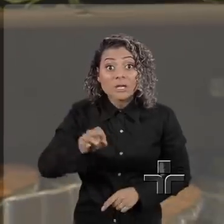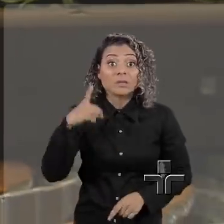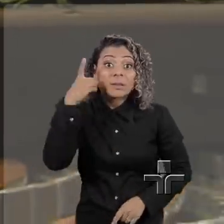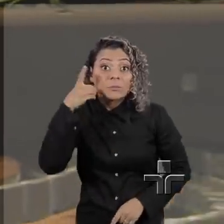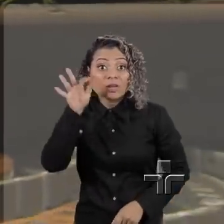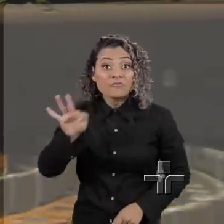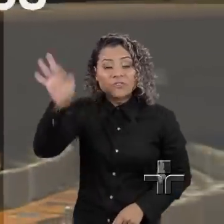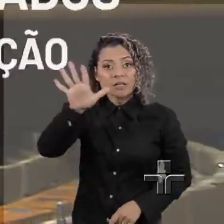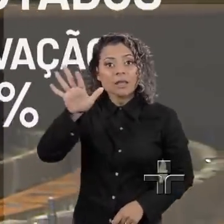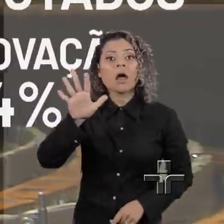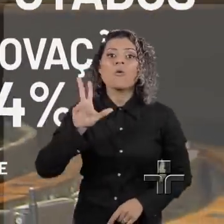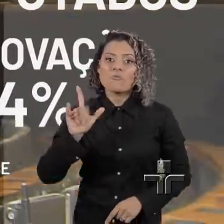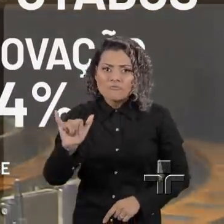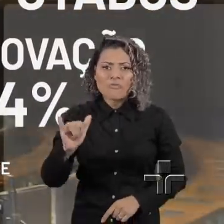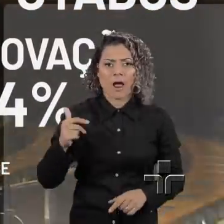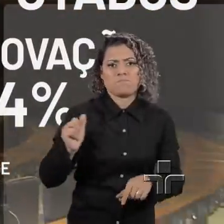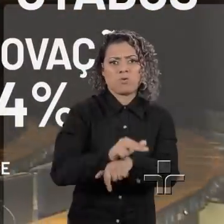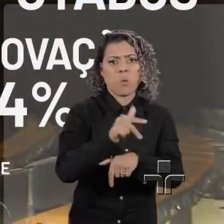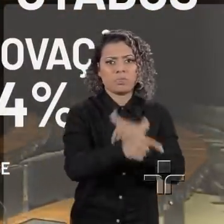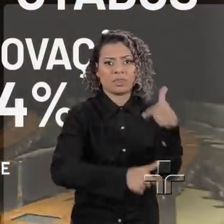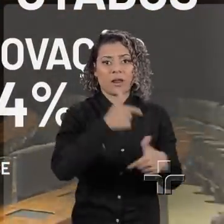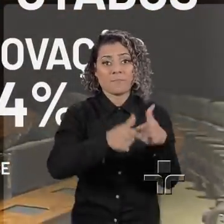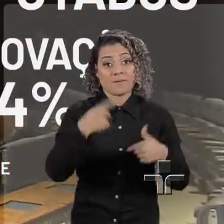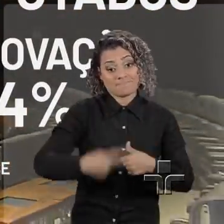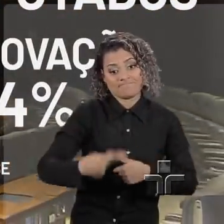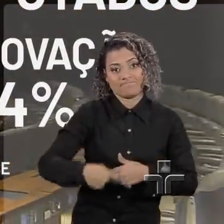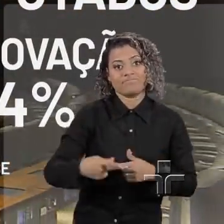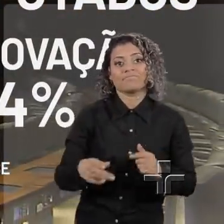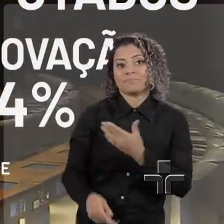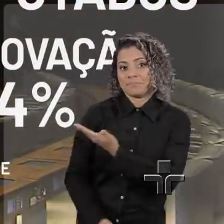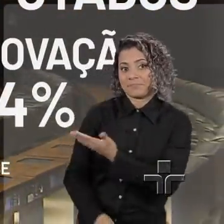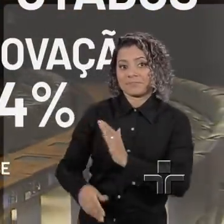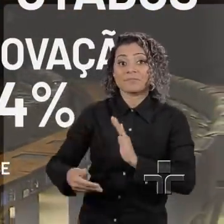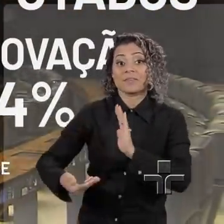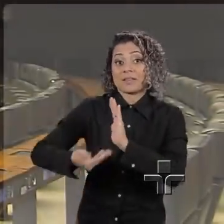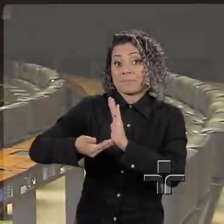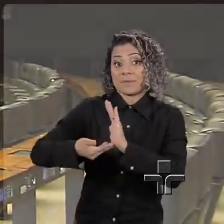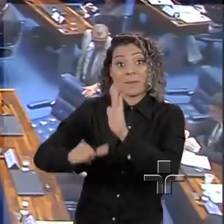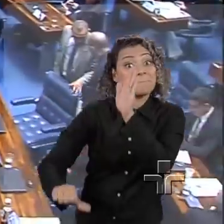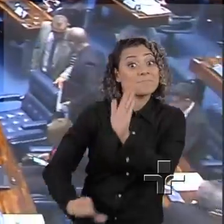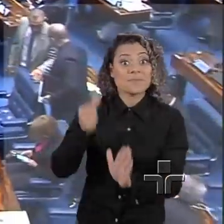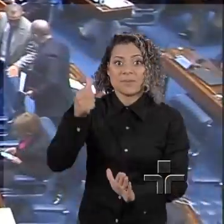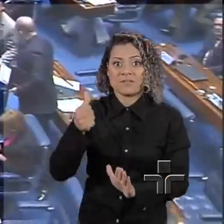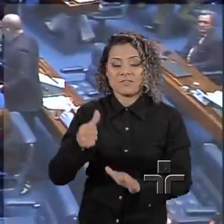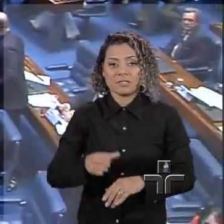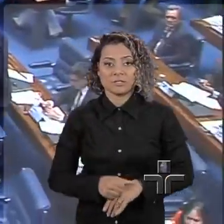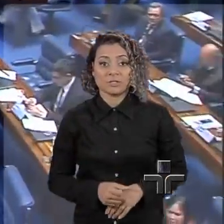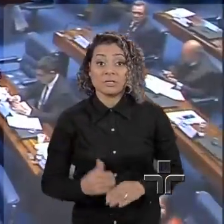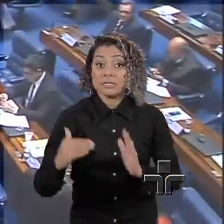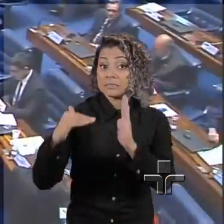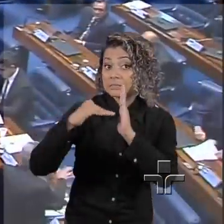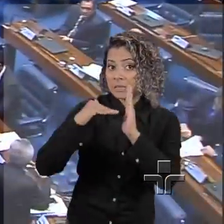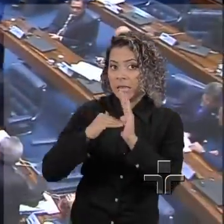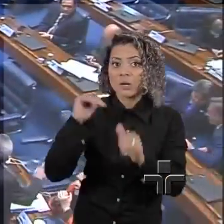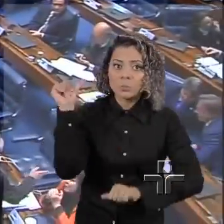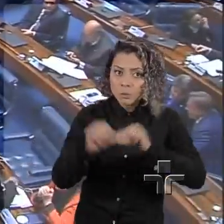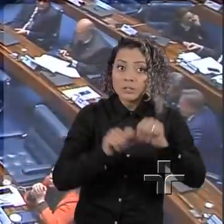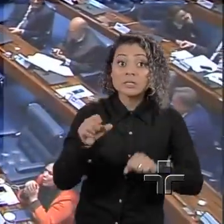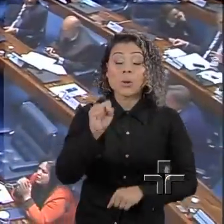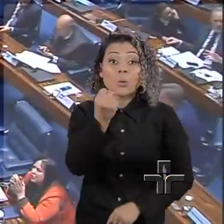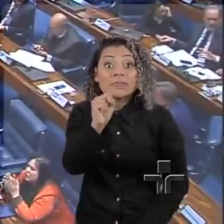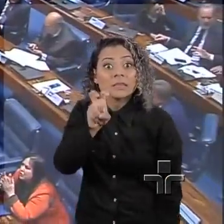federais vão ocupar uma dessas cadeiras aqui na Câmara pela primeira vez. No Senado, a renovação foi